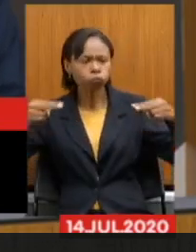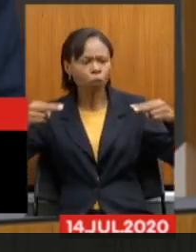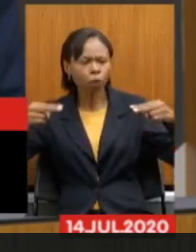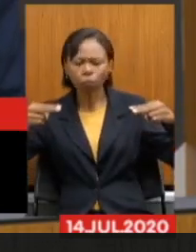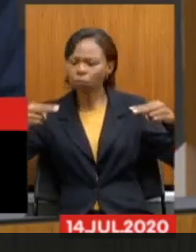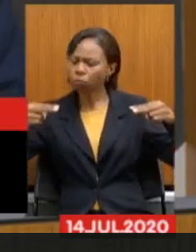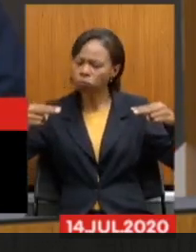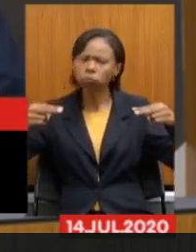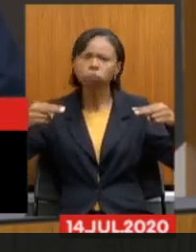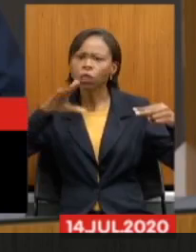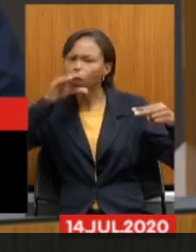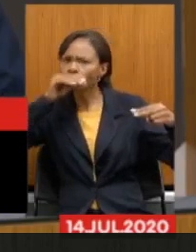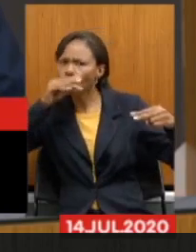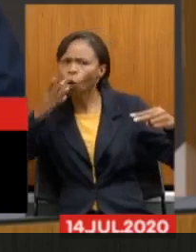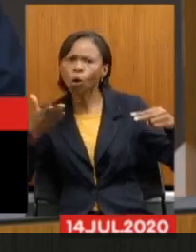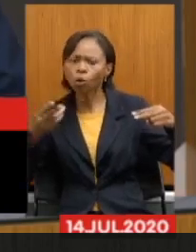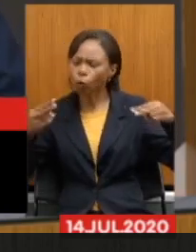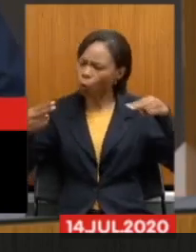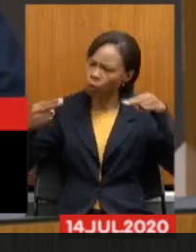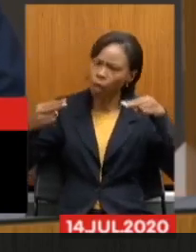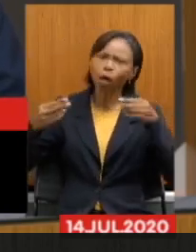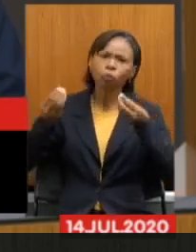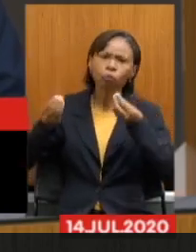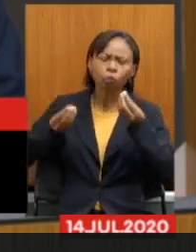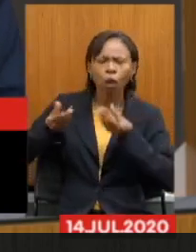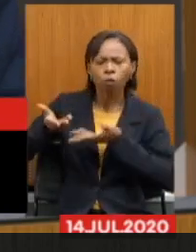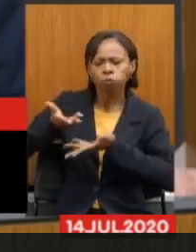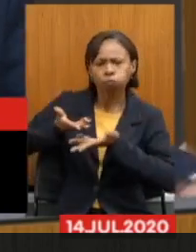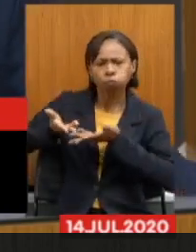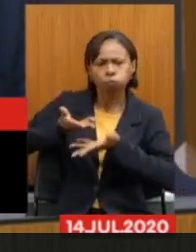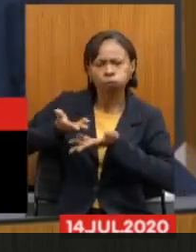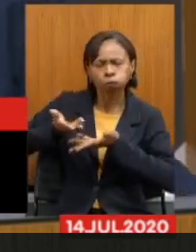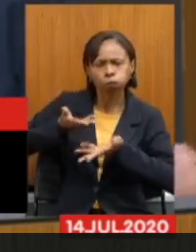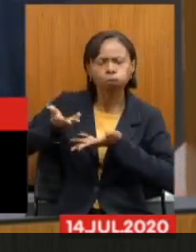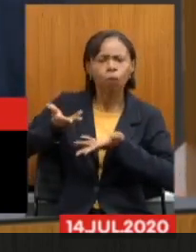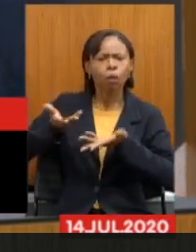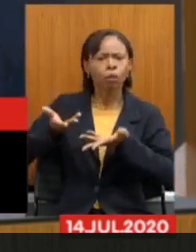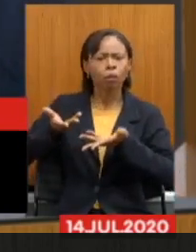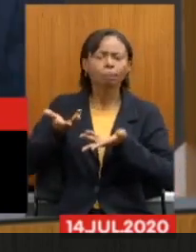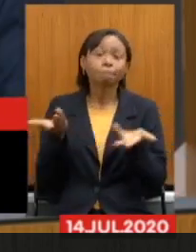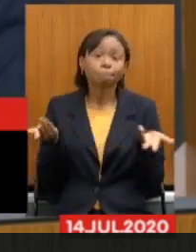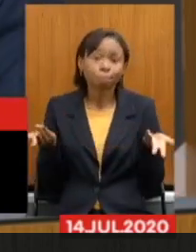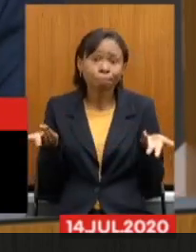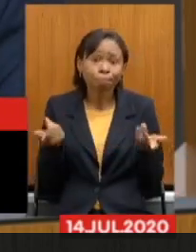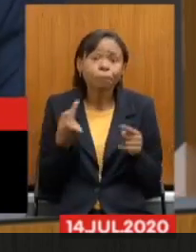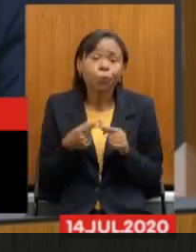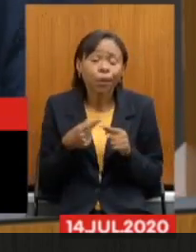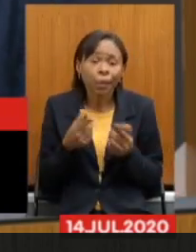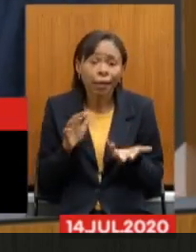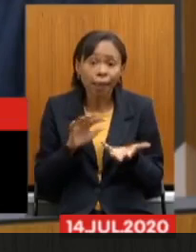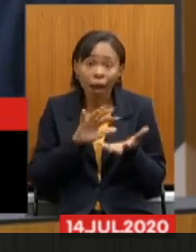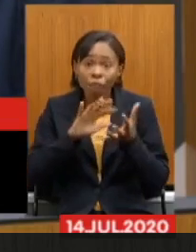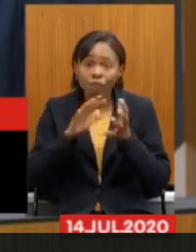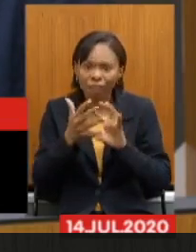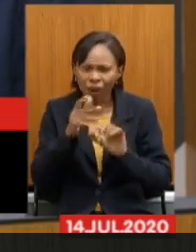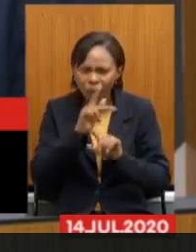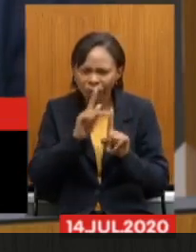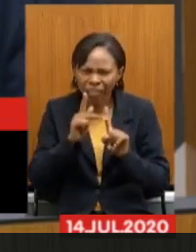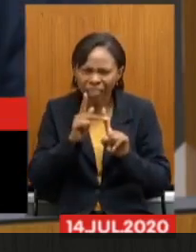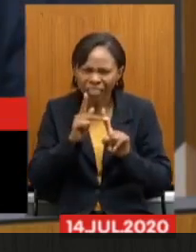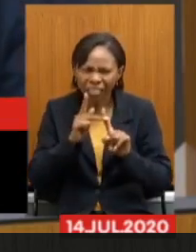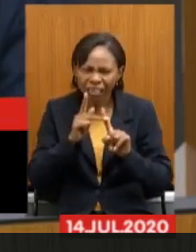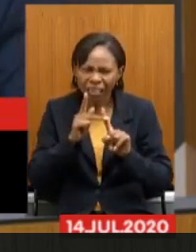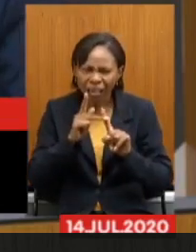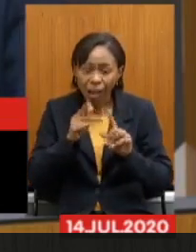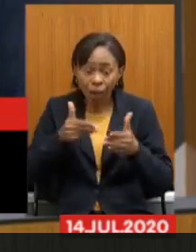públicos e dar tempo para que o debate aconteça? Por que encaminhar uma reforma aos 45 do segundo tempo em